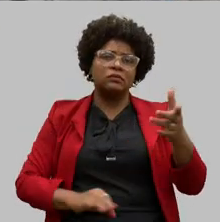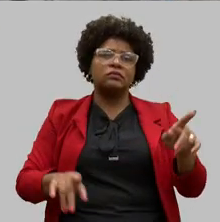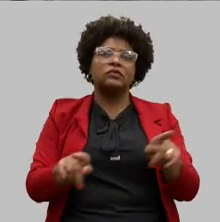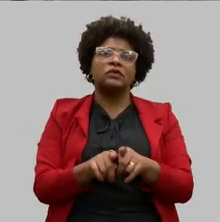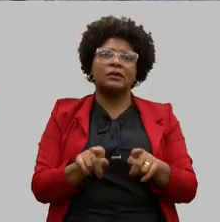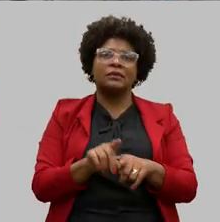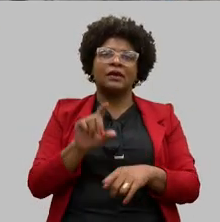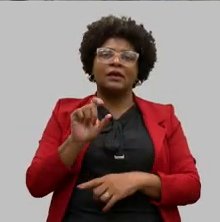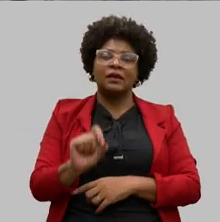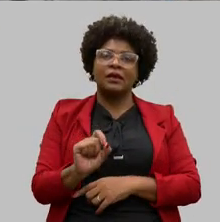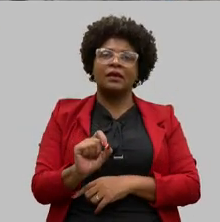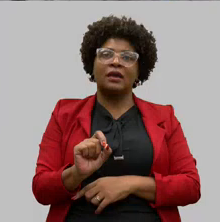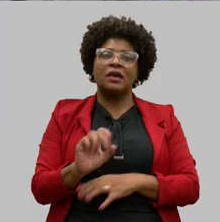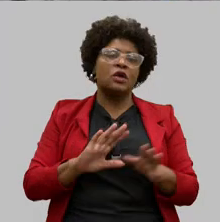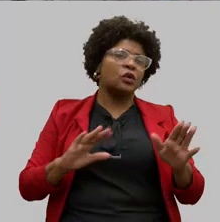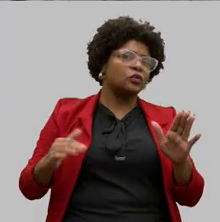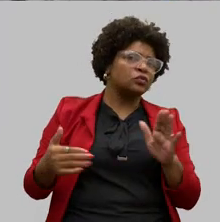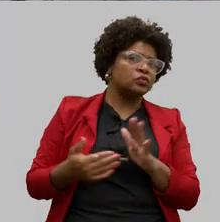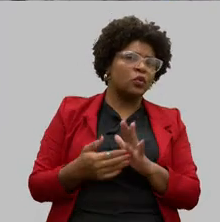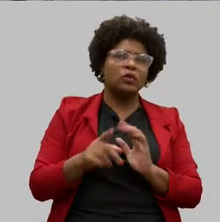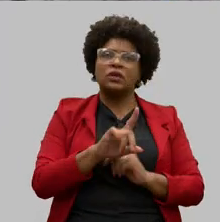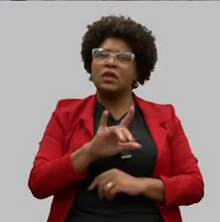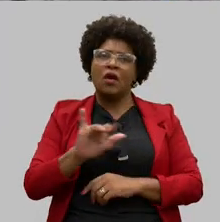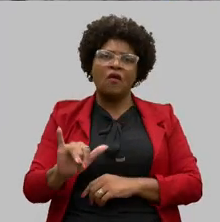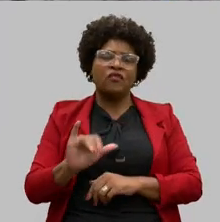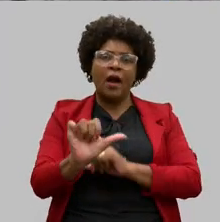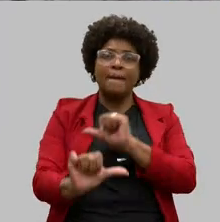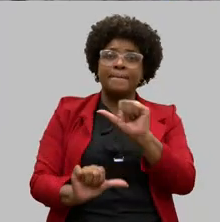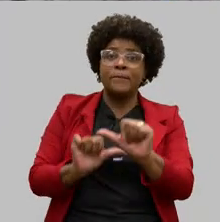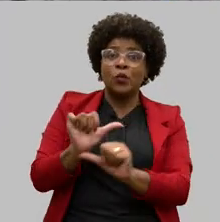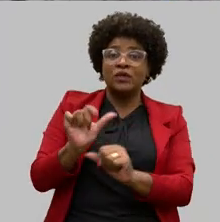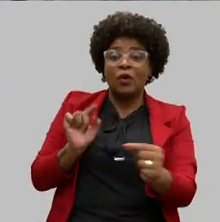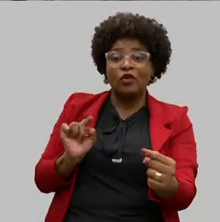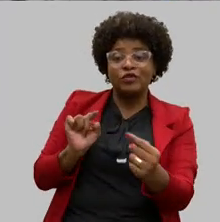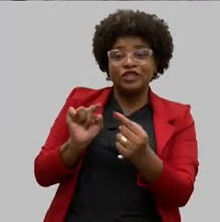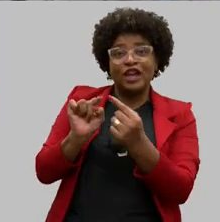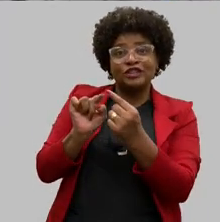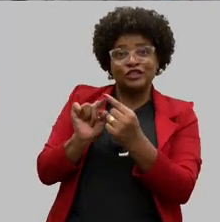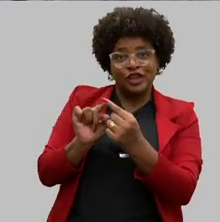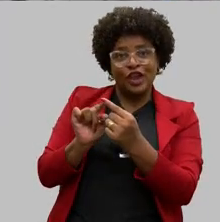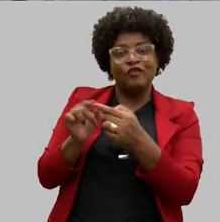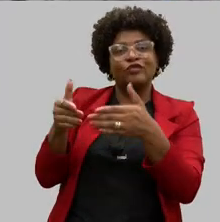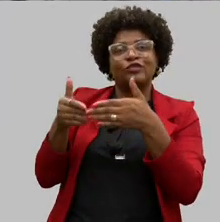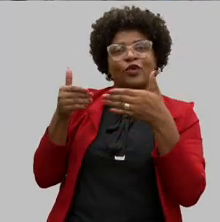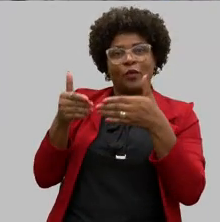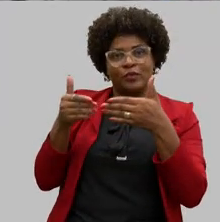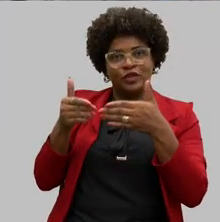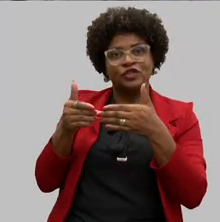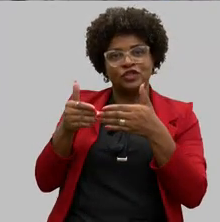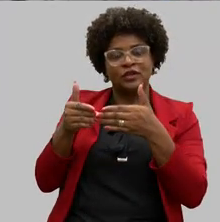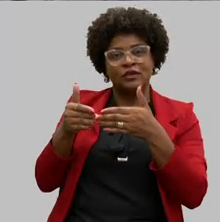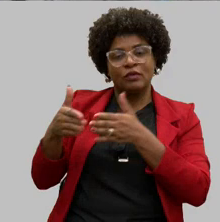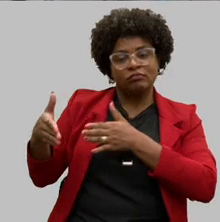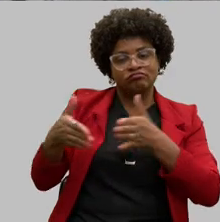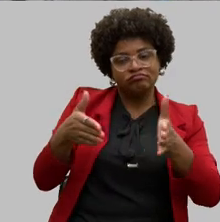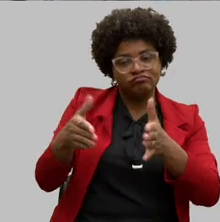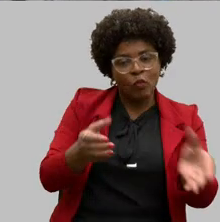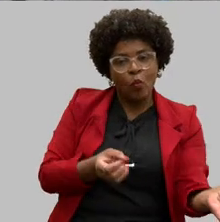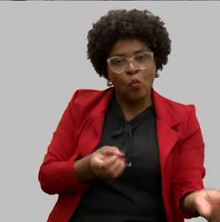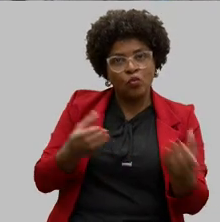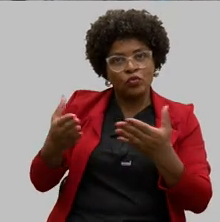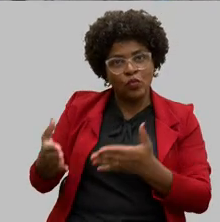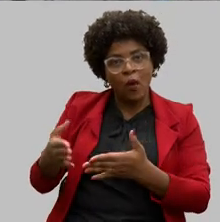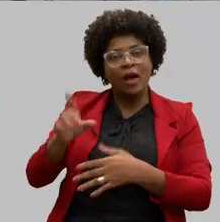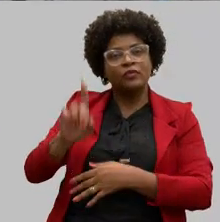em momento não implicará alteração da natureza jurídica da coisa tendo em vista que o trecho doado Continuará inserido na